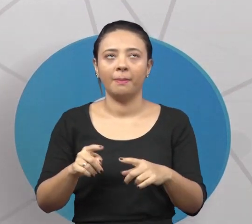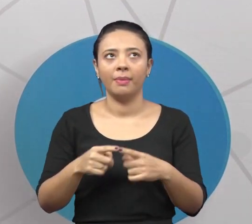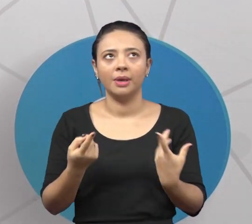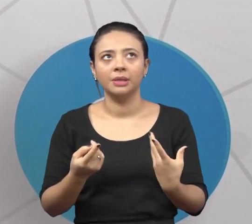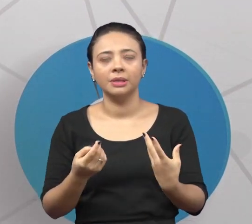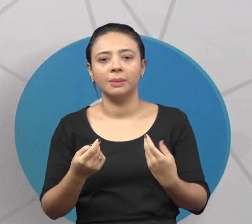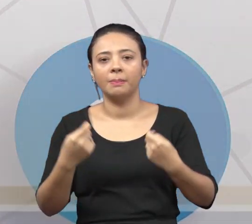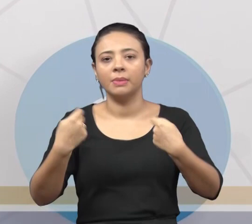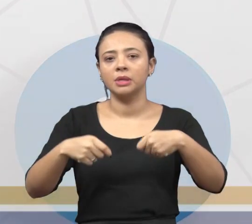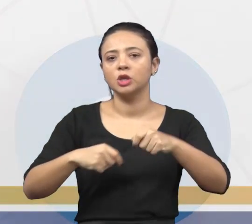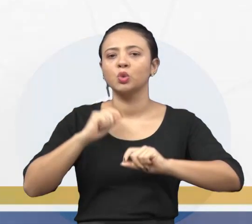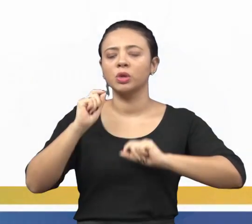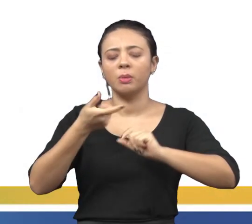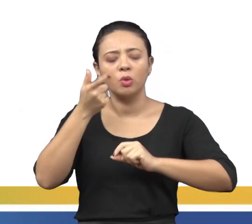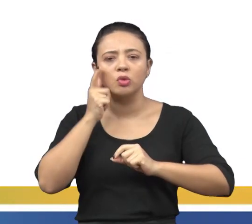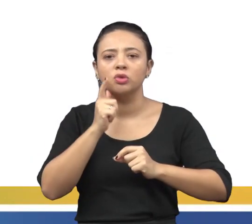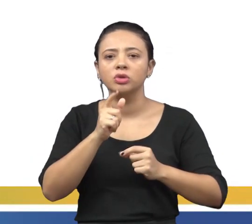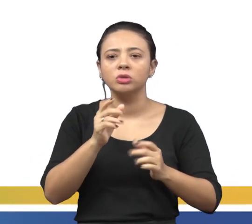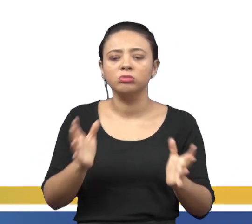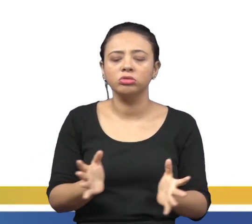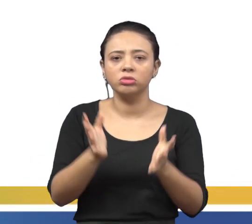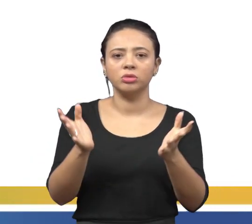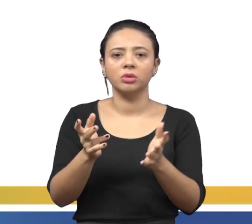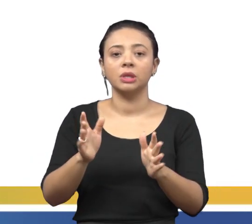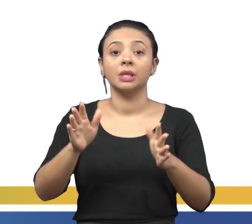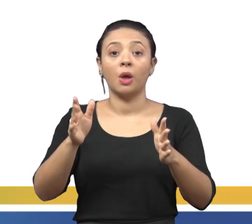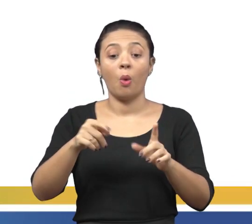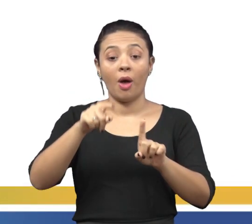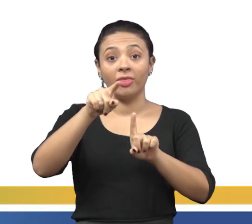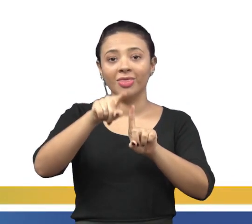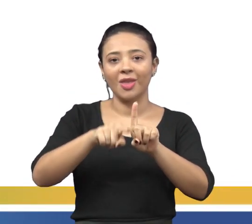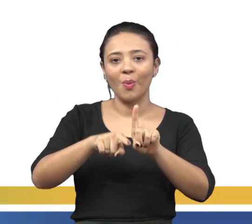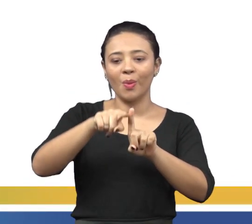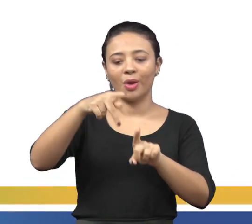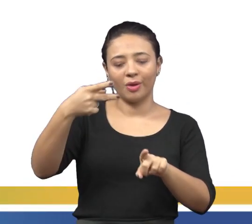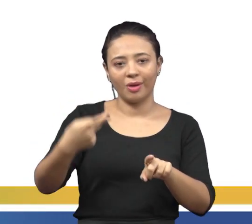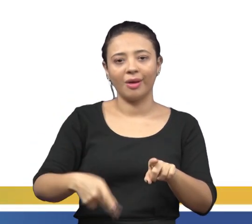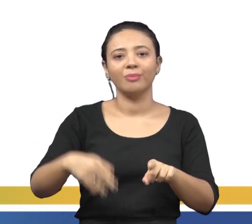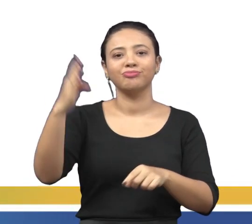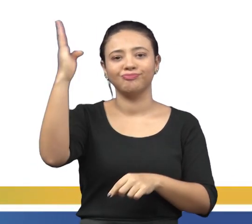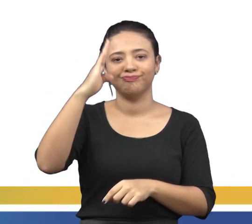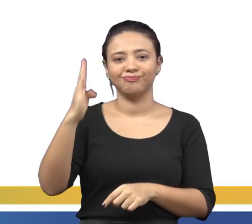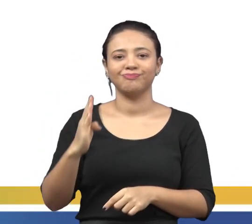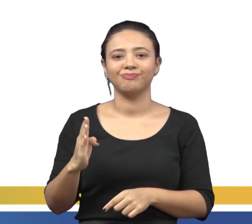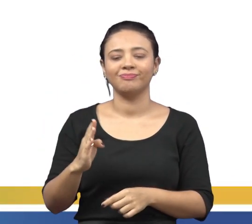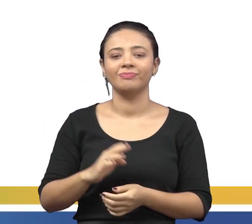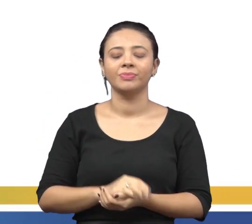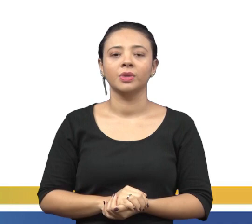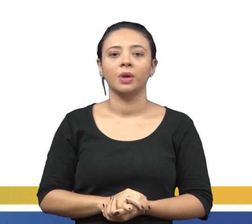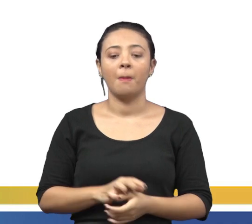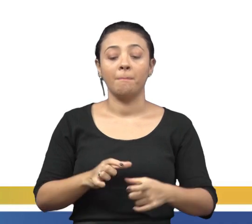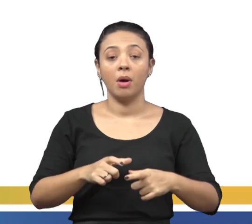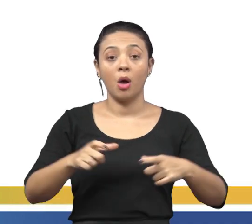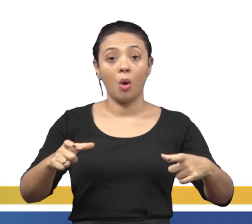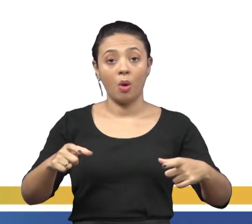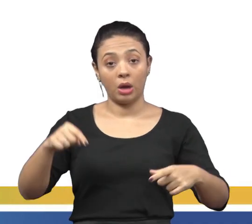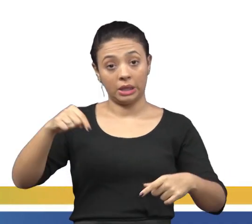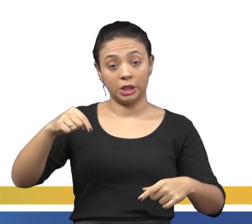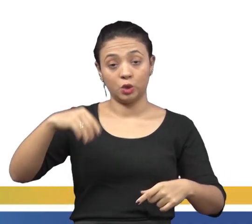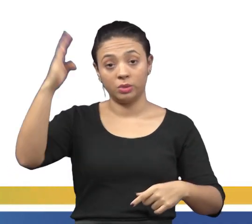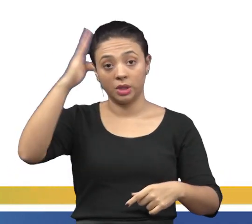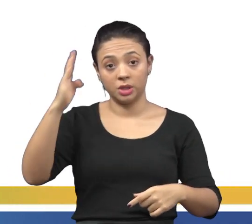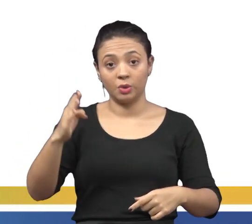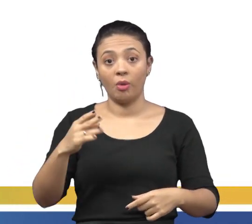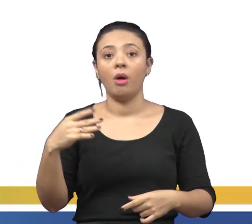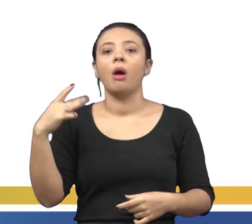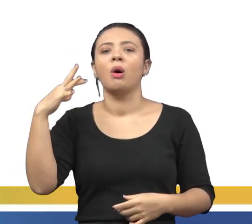favoráveis. A gente começa com a ideia do clima, pessoal. Clima, nossa maior parte do território é tropical, tá? Só que até